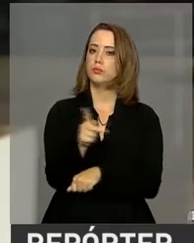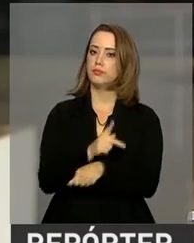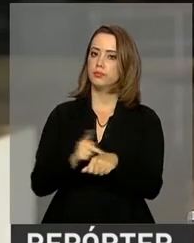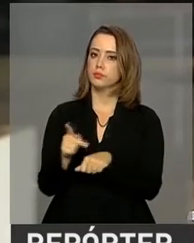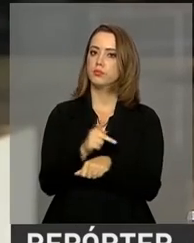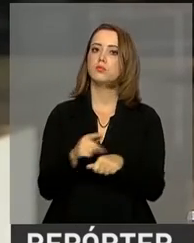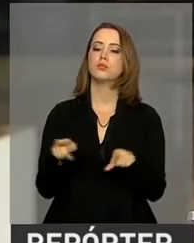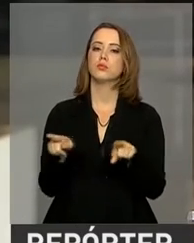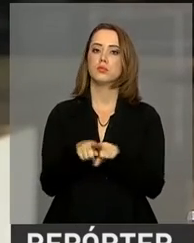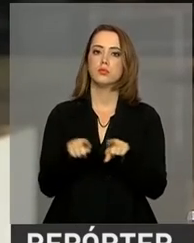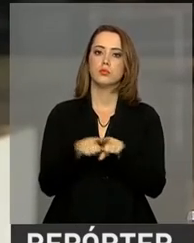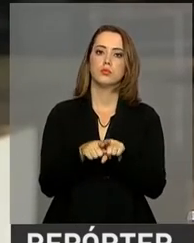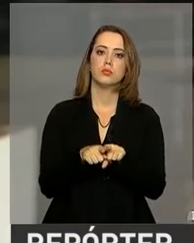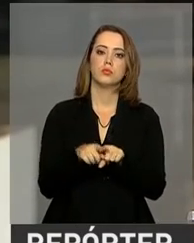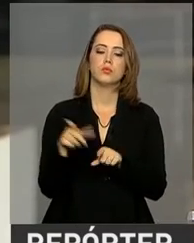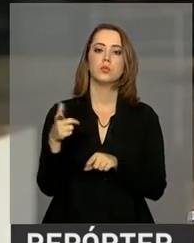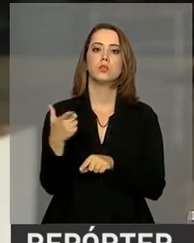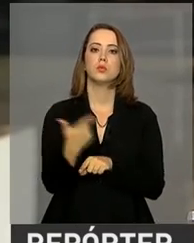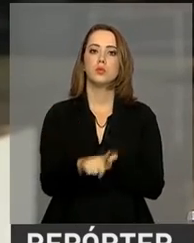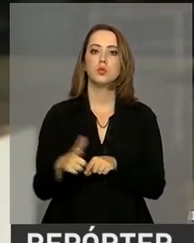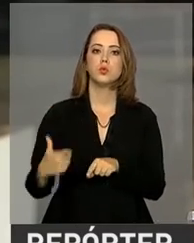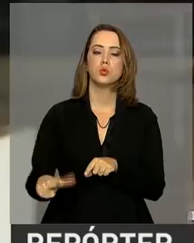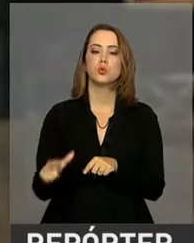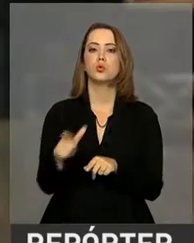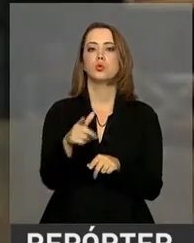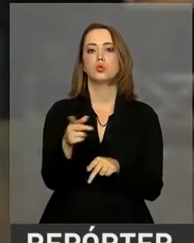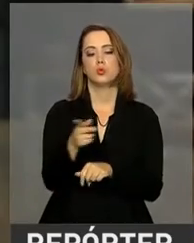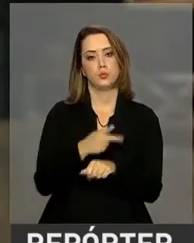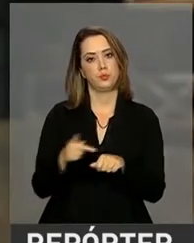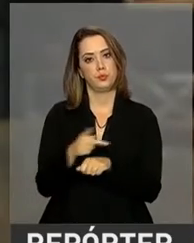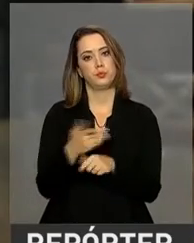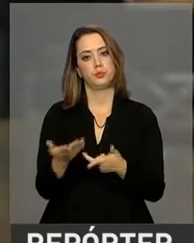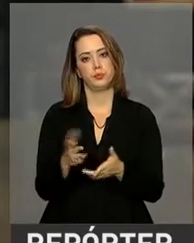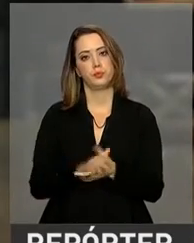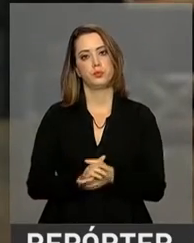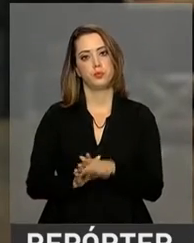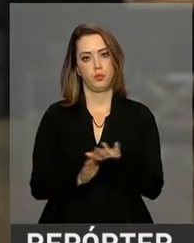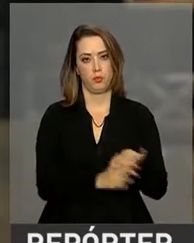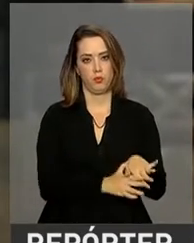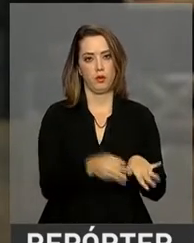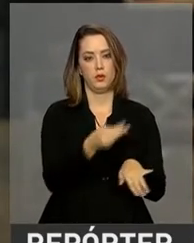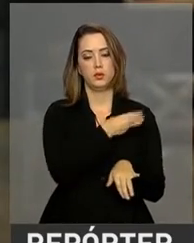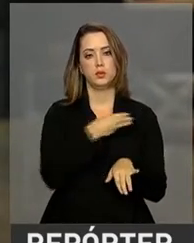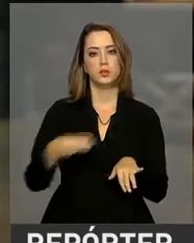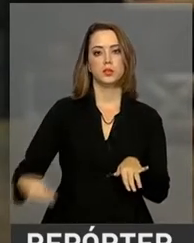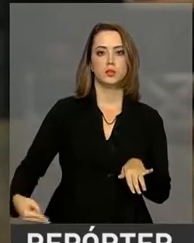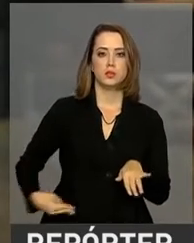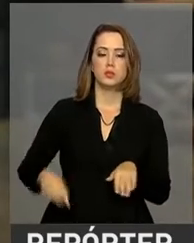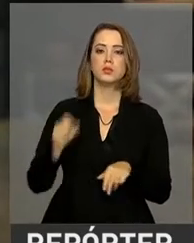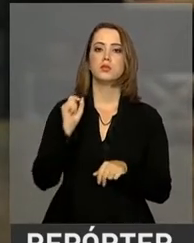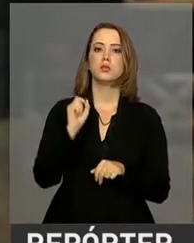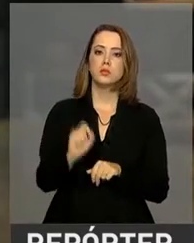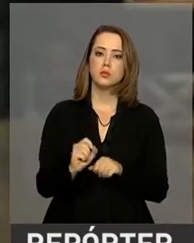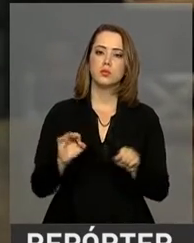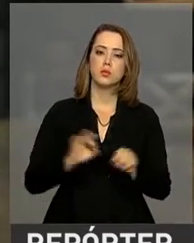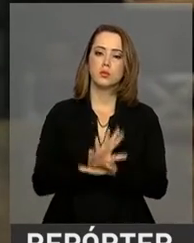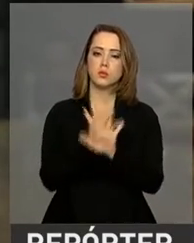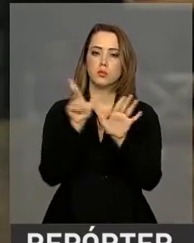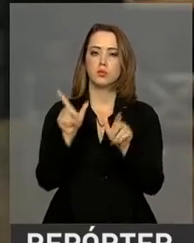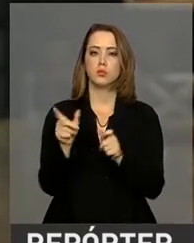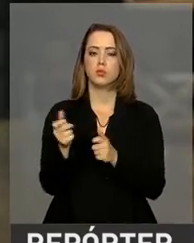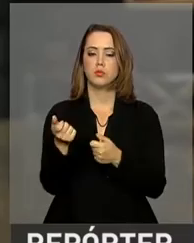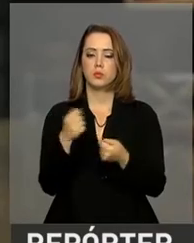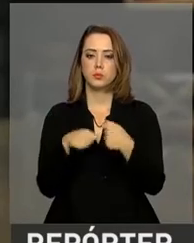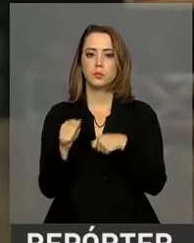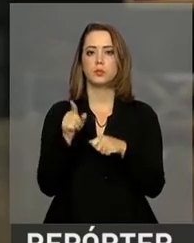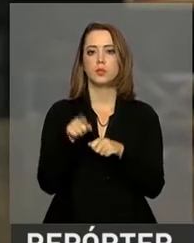e também dos estados consumidores. E o ministro da Transparência, Fiscalização e Controle confirmou que uma proposta